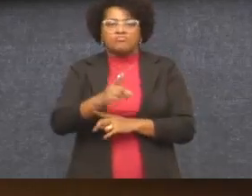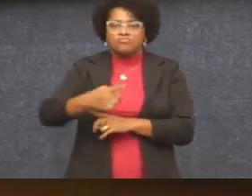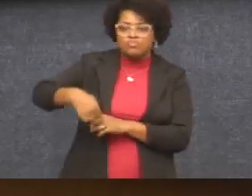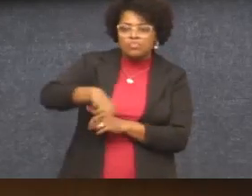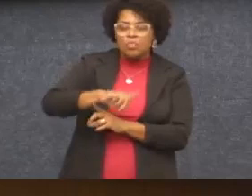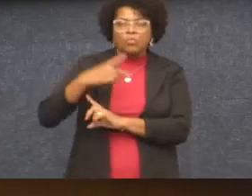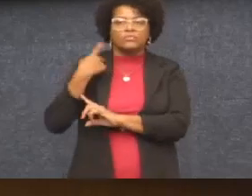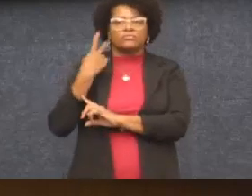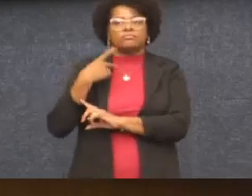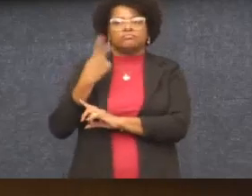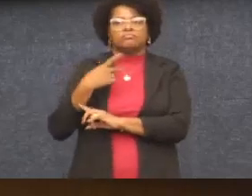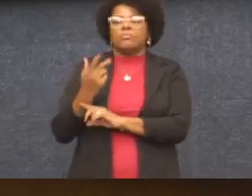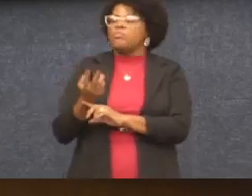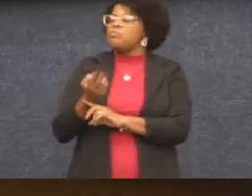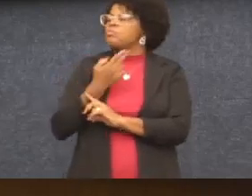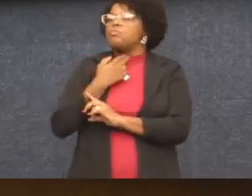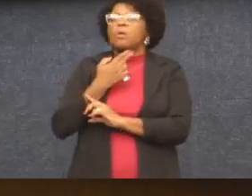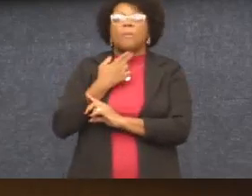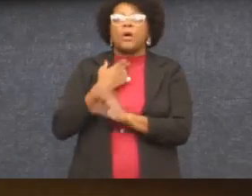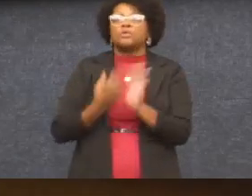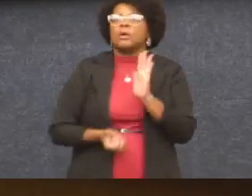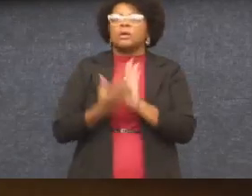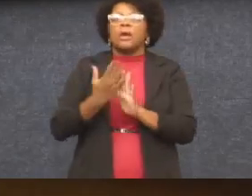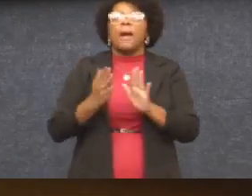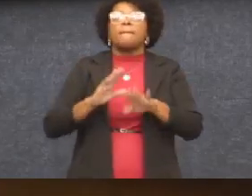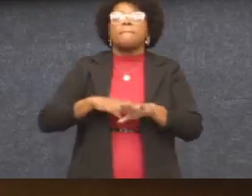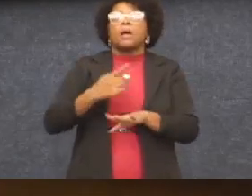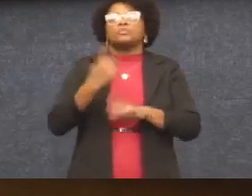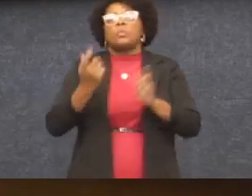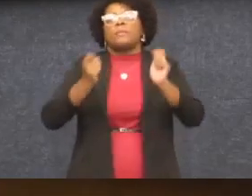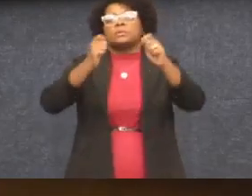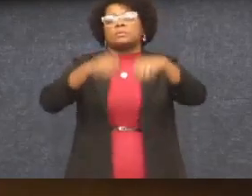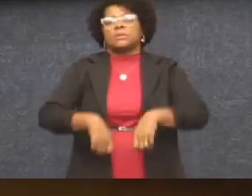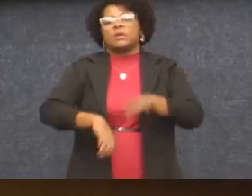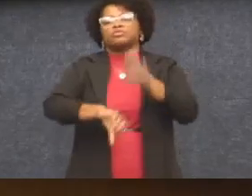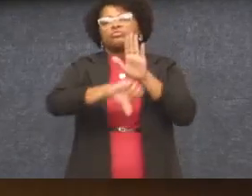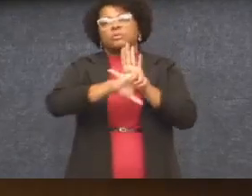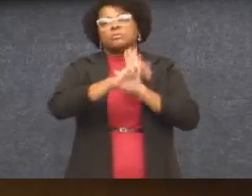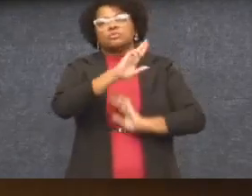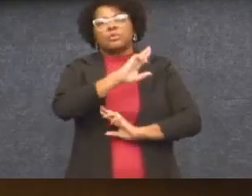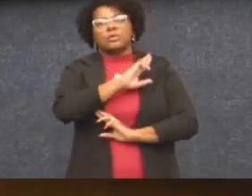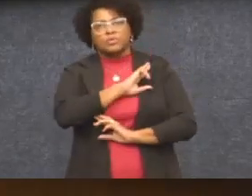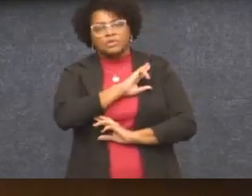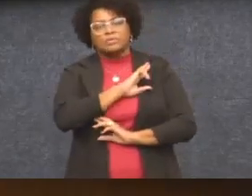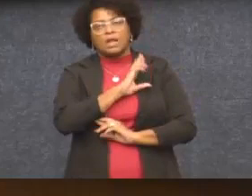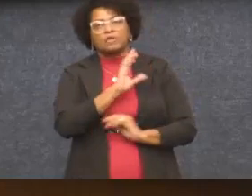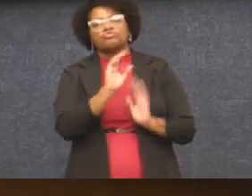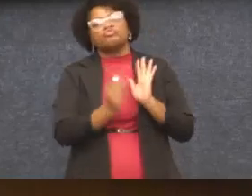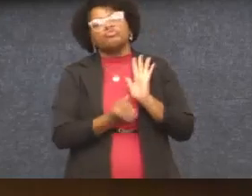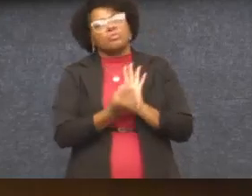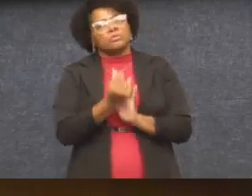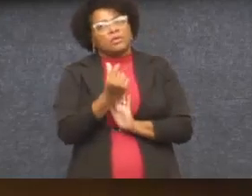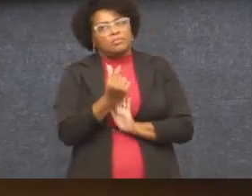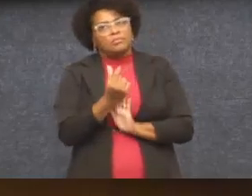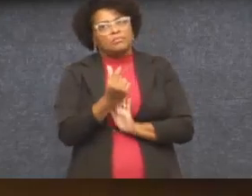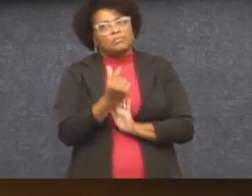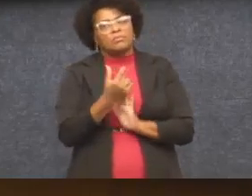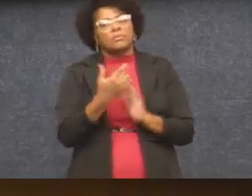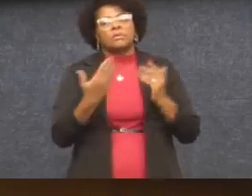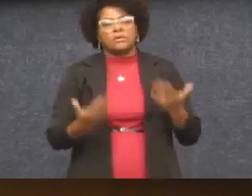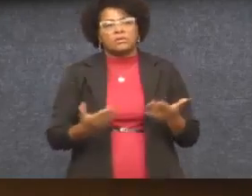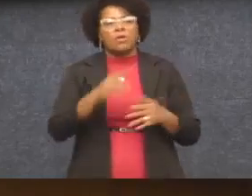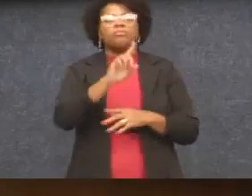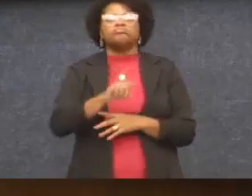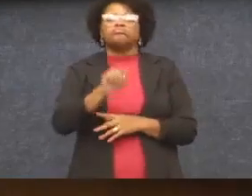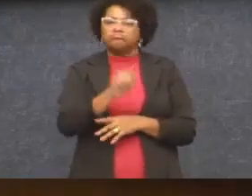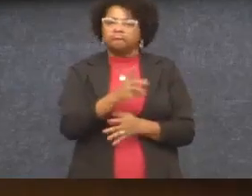podemos criar mais uma hipótese de crime de responsabilidade, nem lei orçamentária. Então, o voto foi